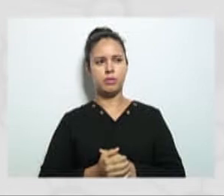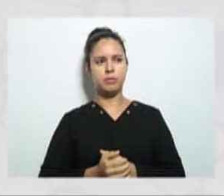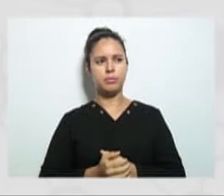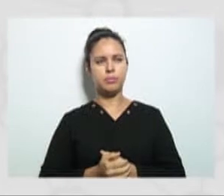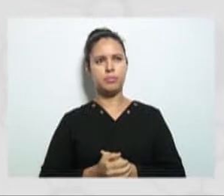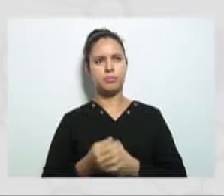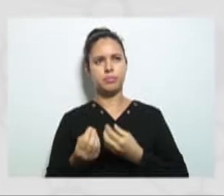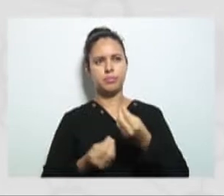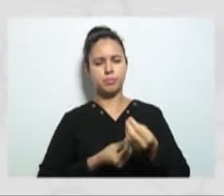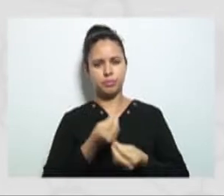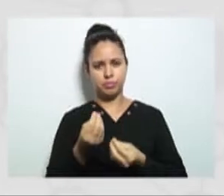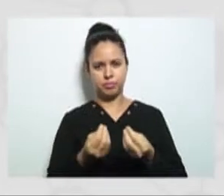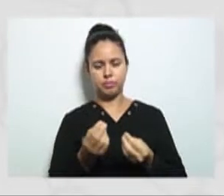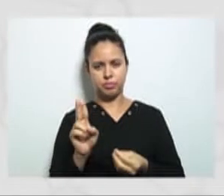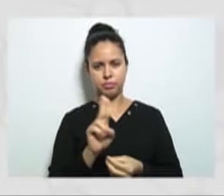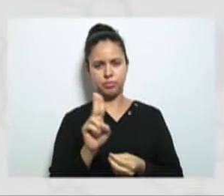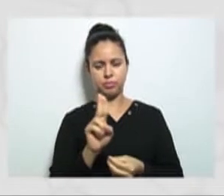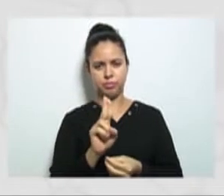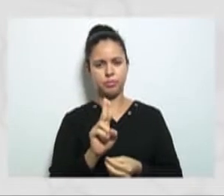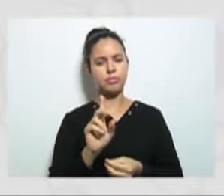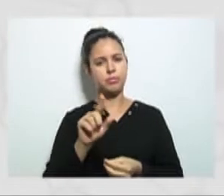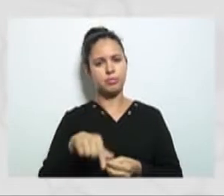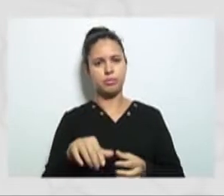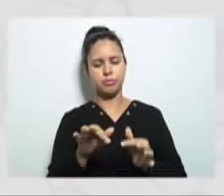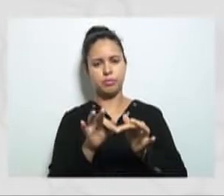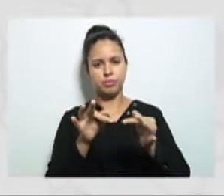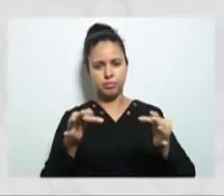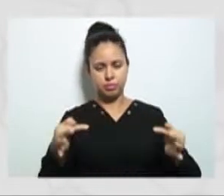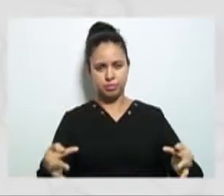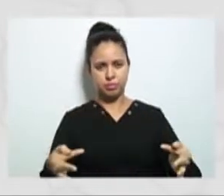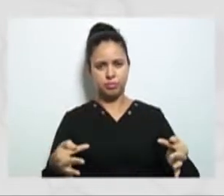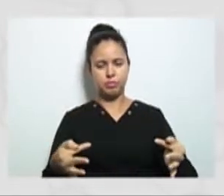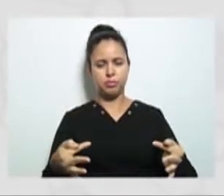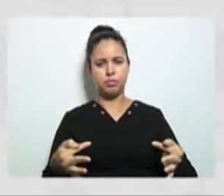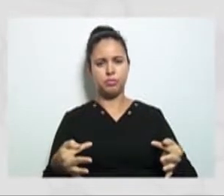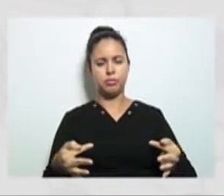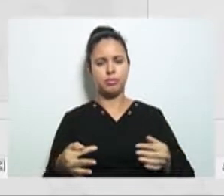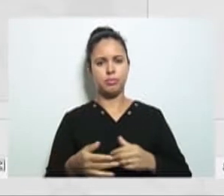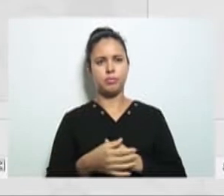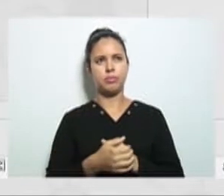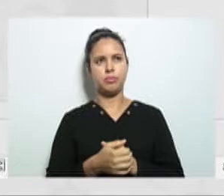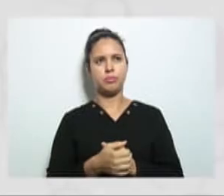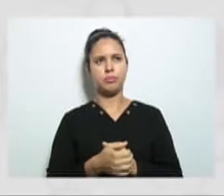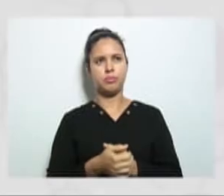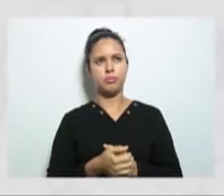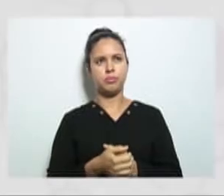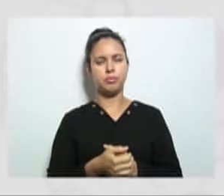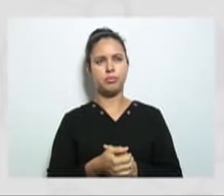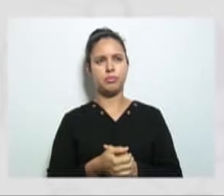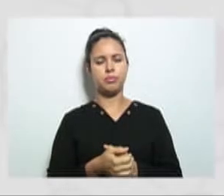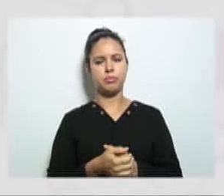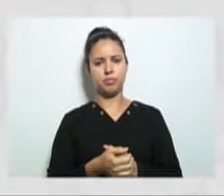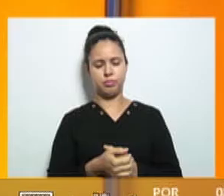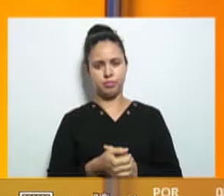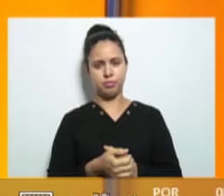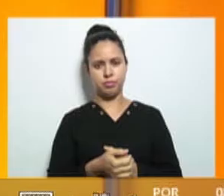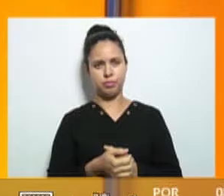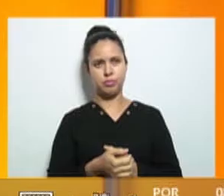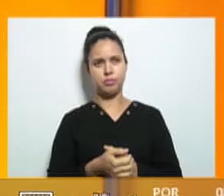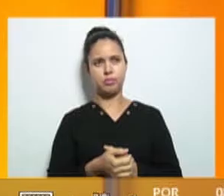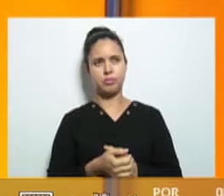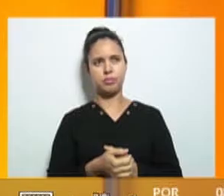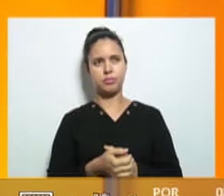Como que eu posso renomear, tá? Ó, muito simples a questão de renomear a pasta, tá? Vamos lá naquela nossa pasta que a gente tem de